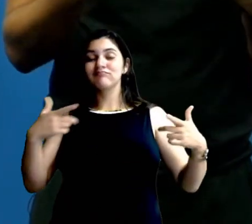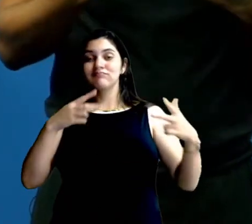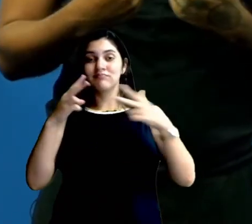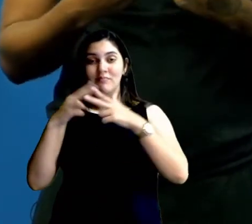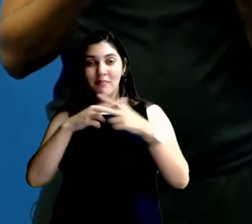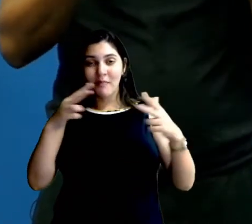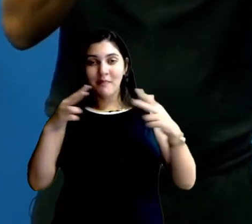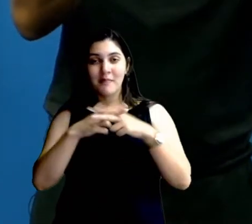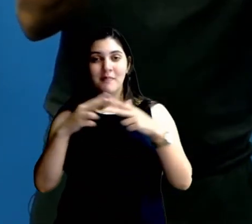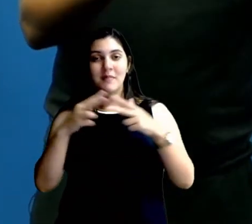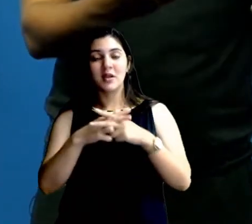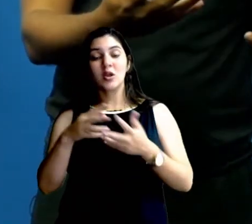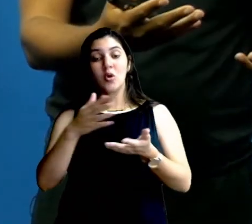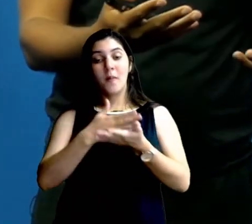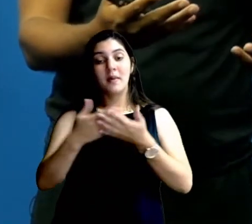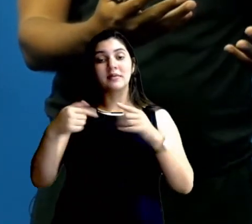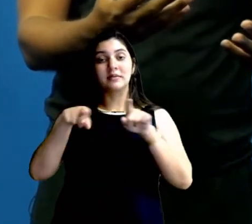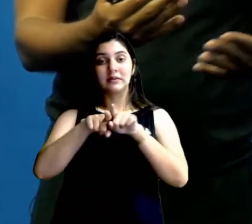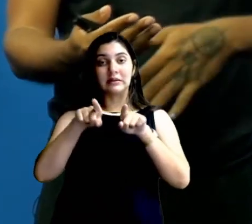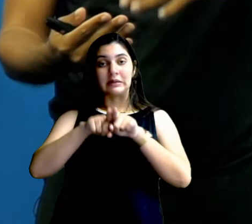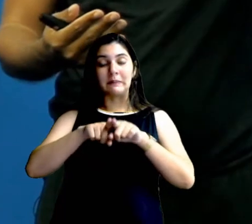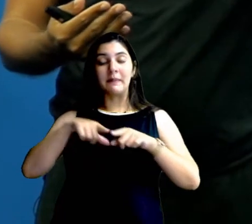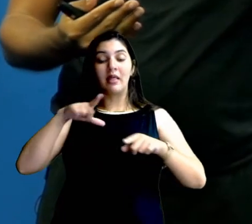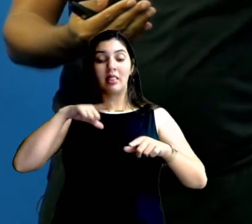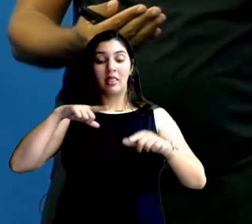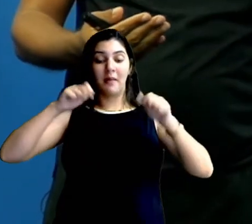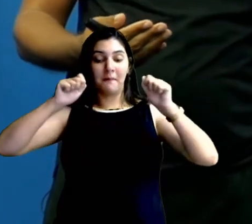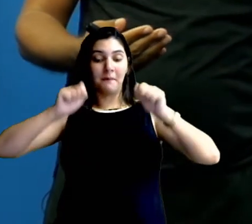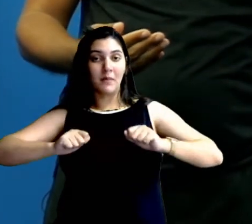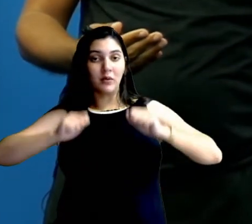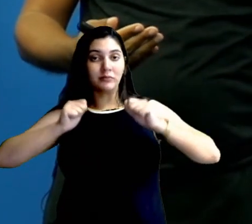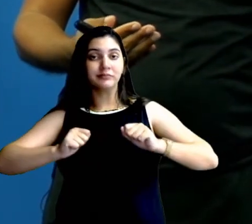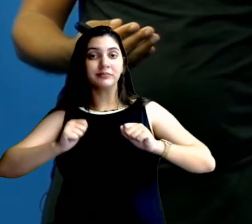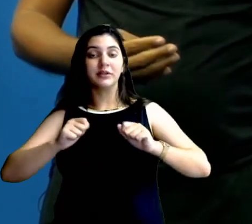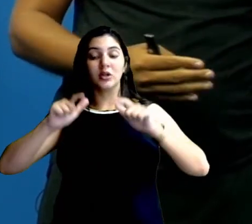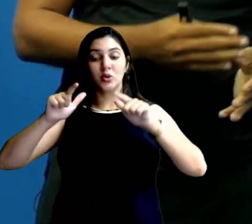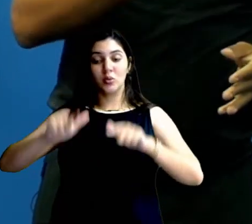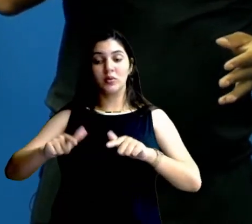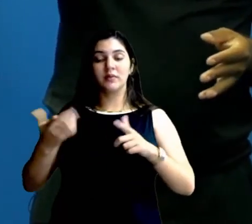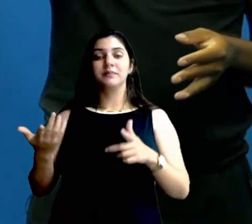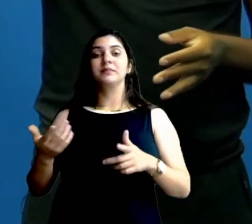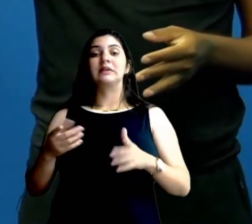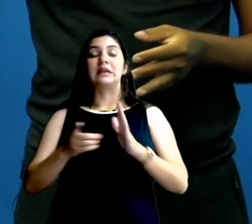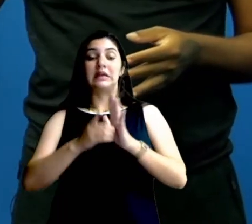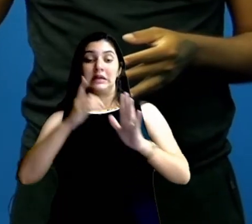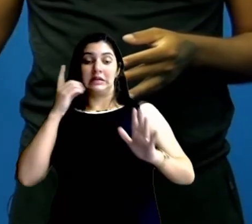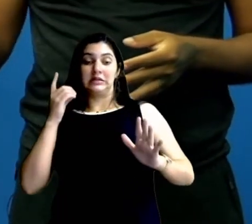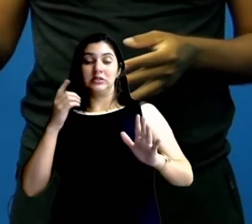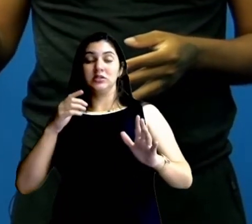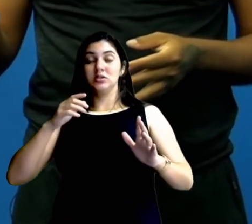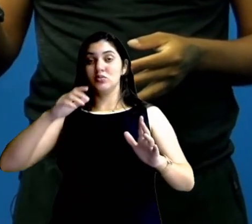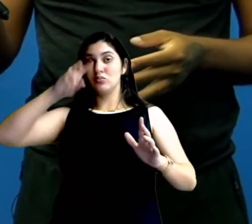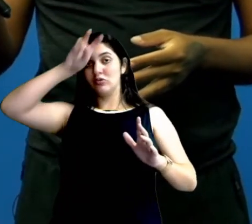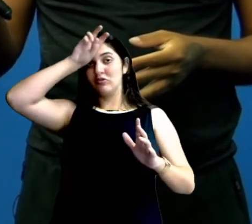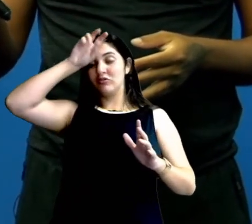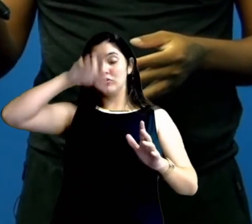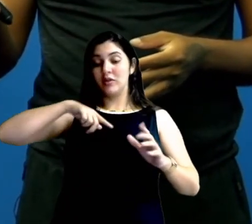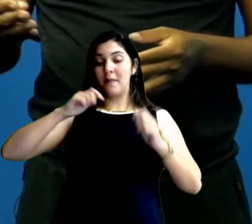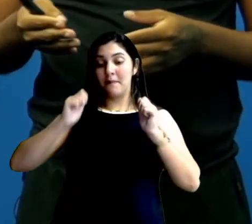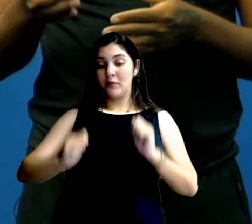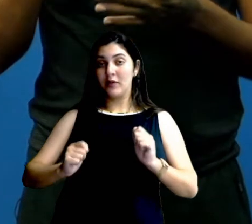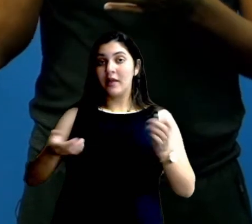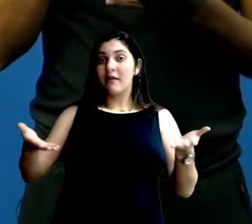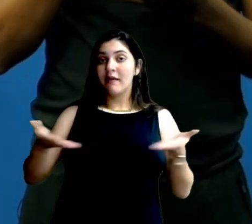isso eles começam a também dominar aquela região anteriormente quem dominou foi o Egito né e agora os números eles começam a dominar